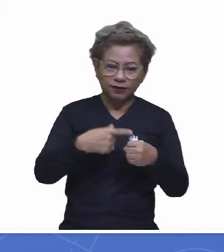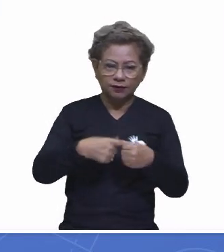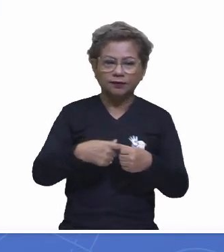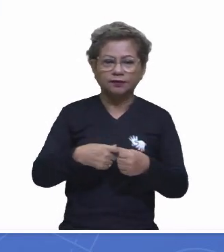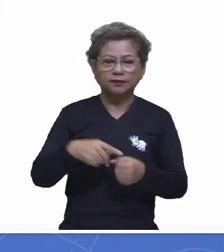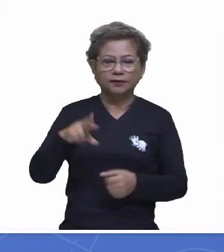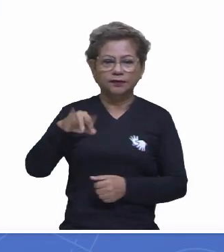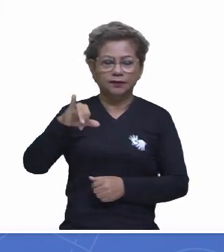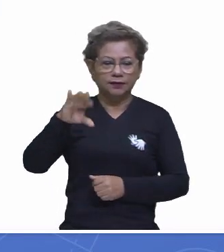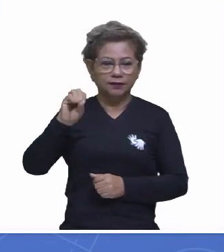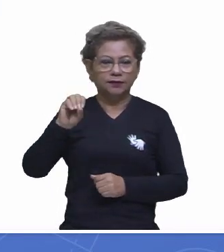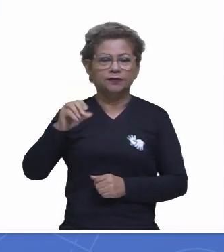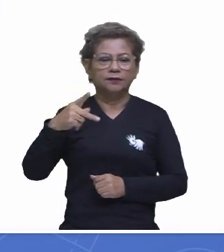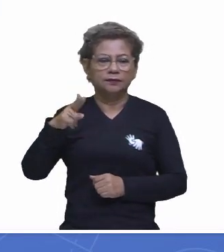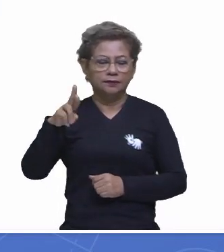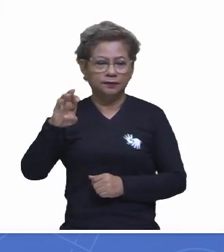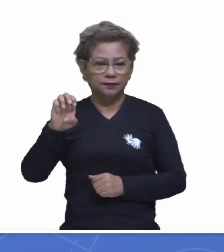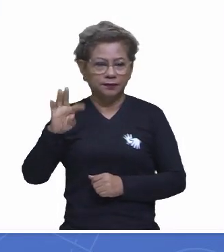bombando aí.